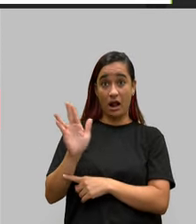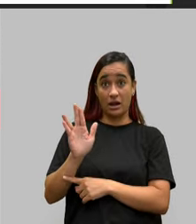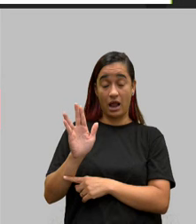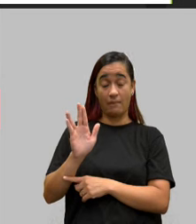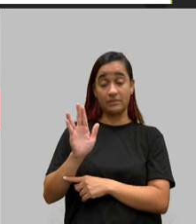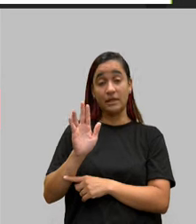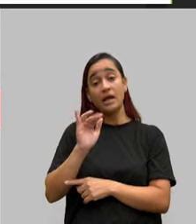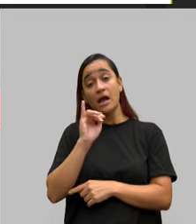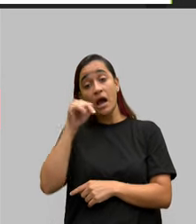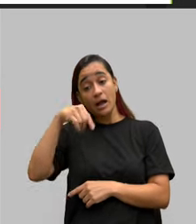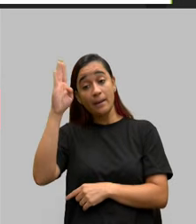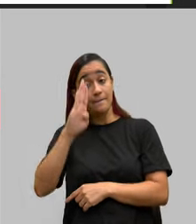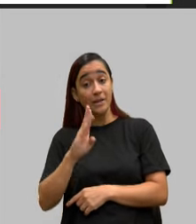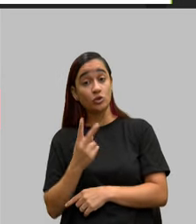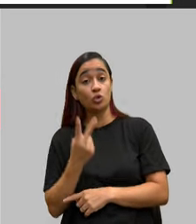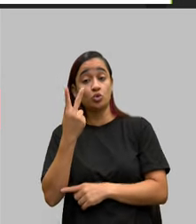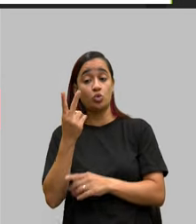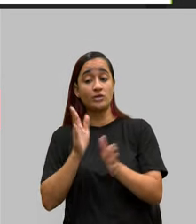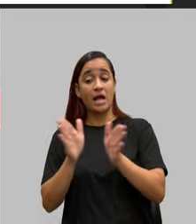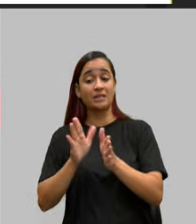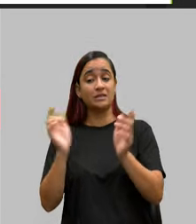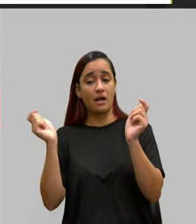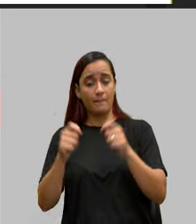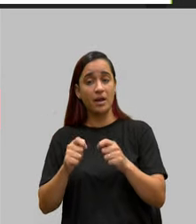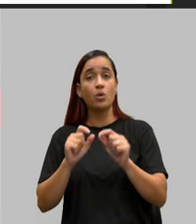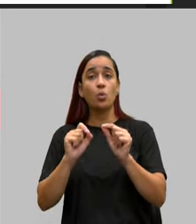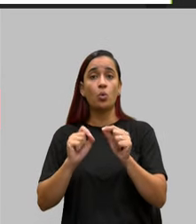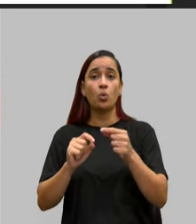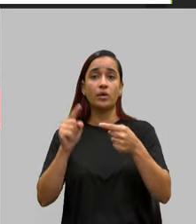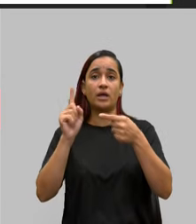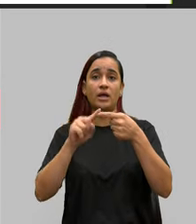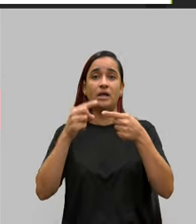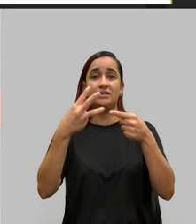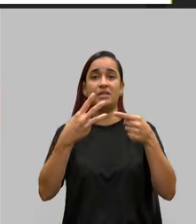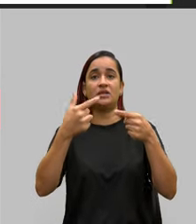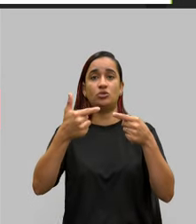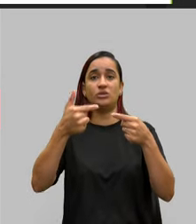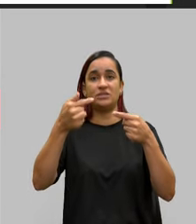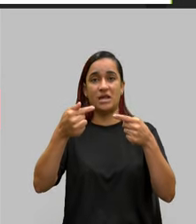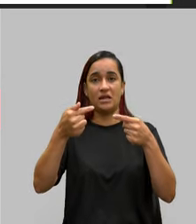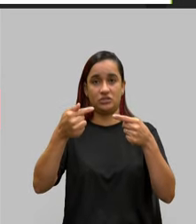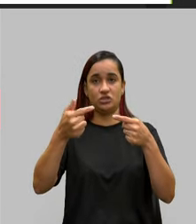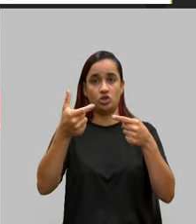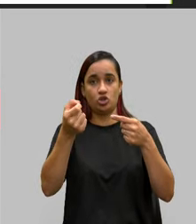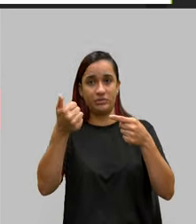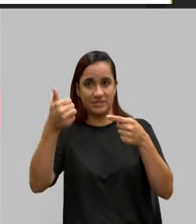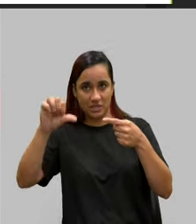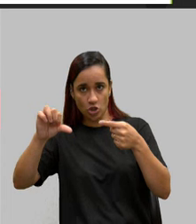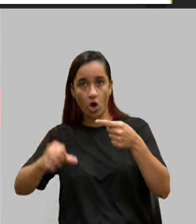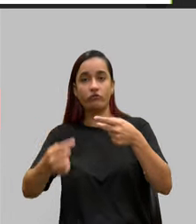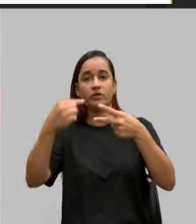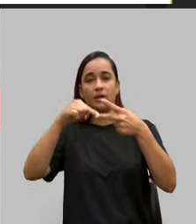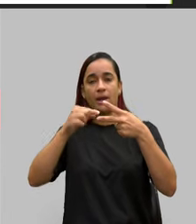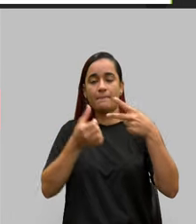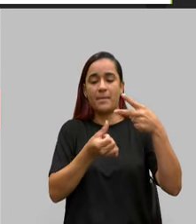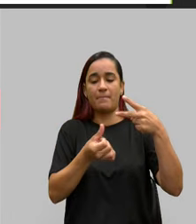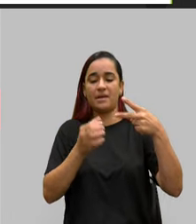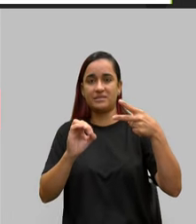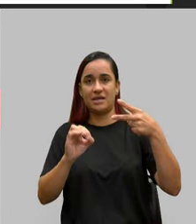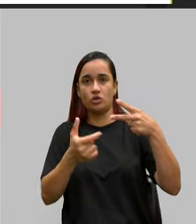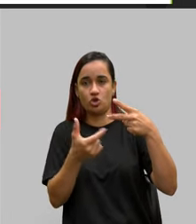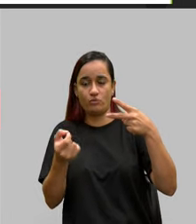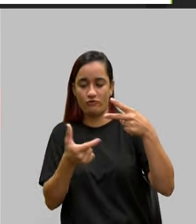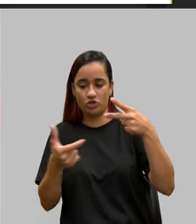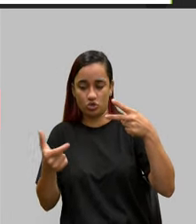rdcs a 327 de 2019 da Anvisa e a 660 de 2022 a 327